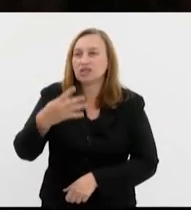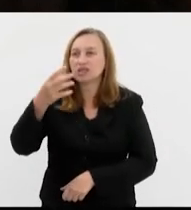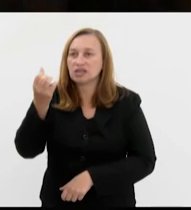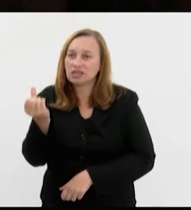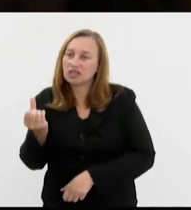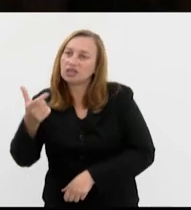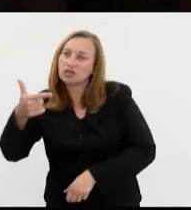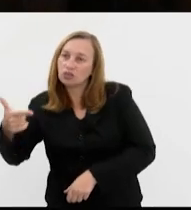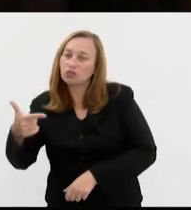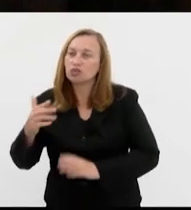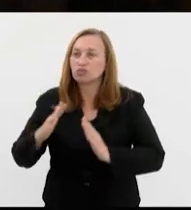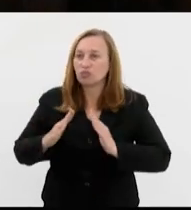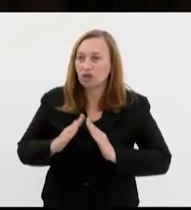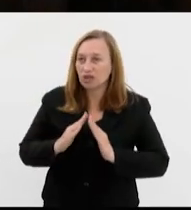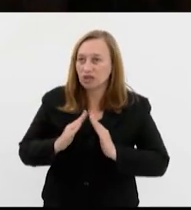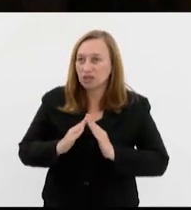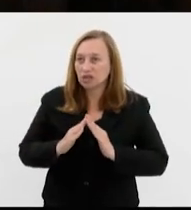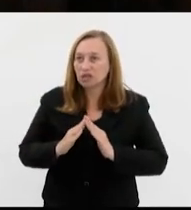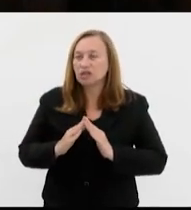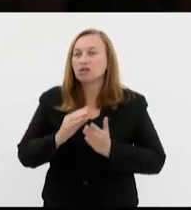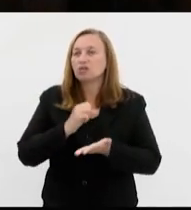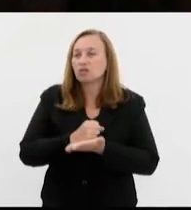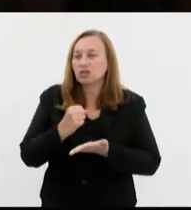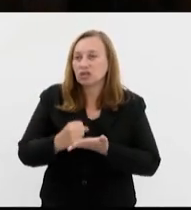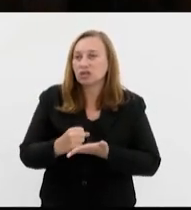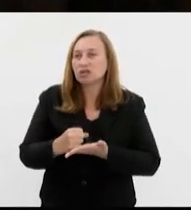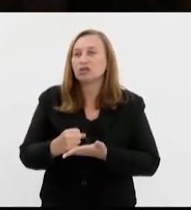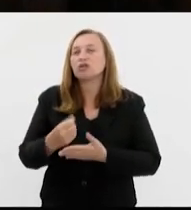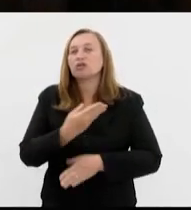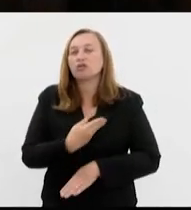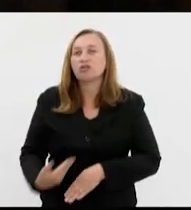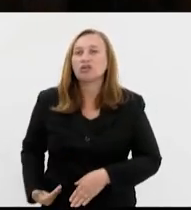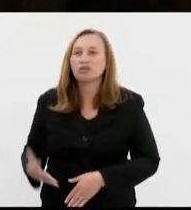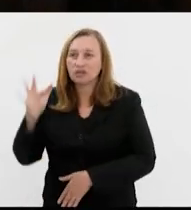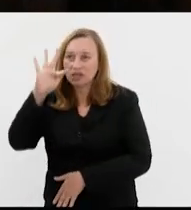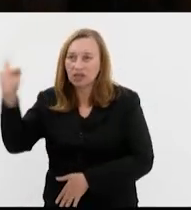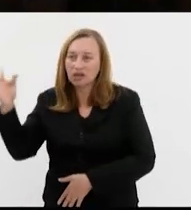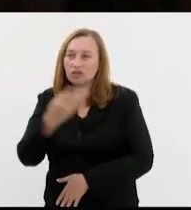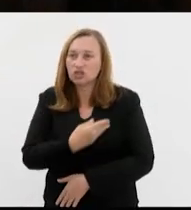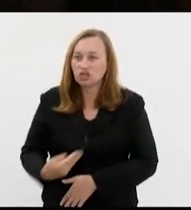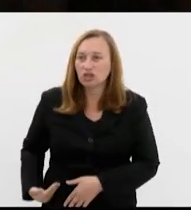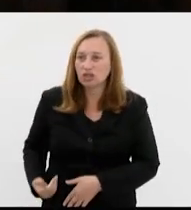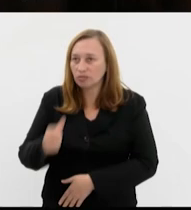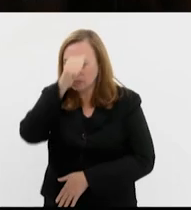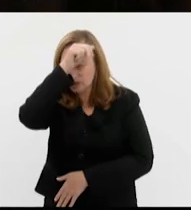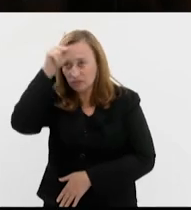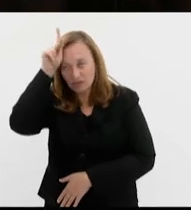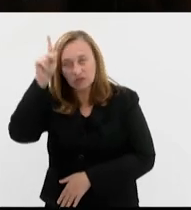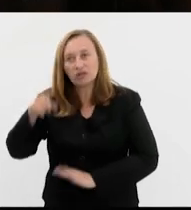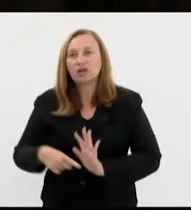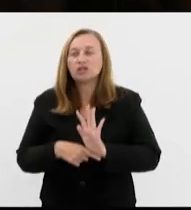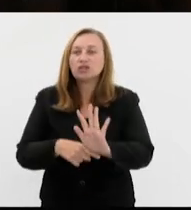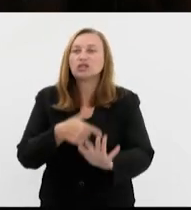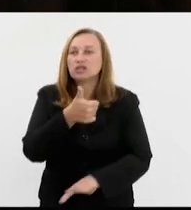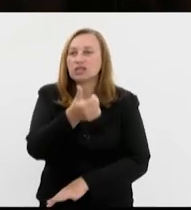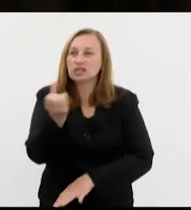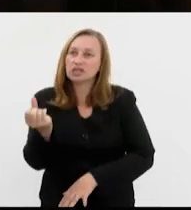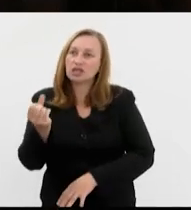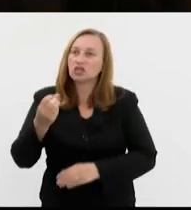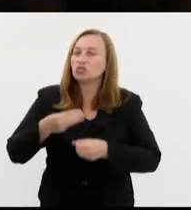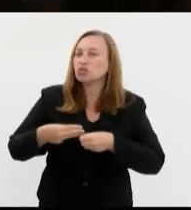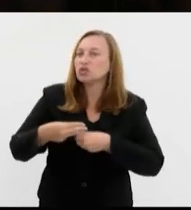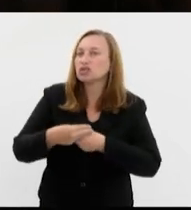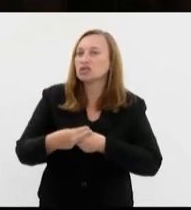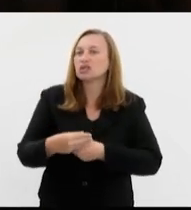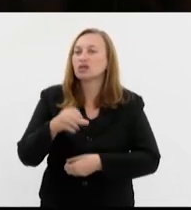unidades aí que estão sendo contratadas pelo governo federal e pelo governo do Estado e prefeituras, vão atender 16 municípios, são cerca